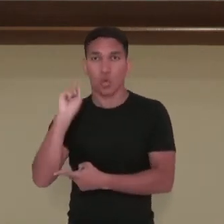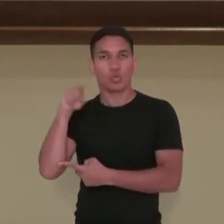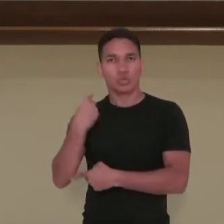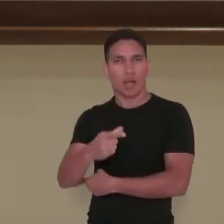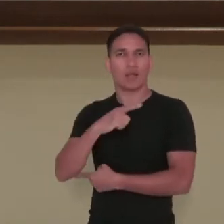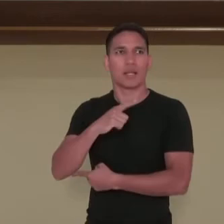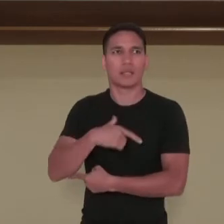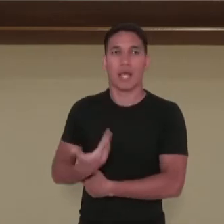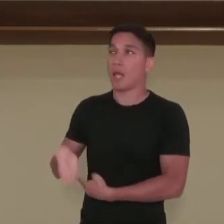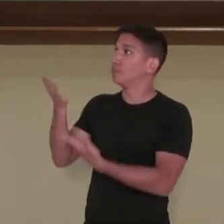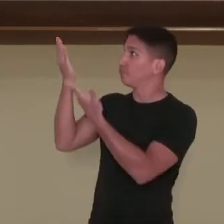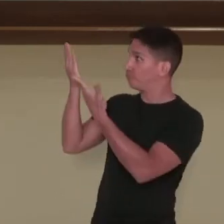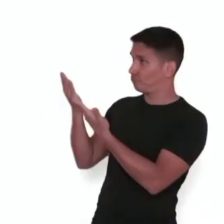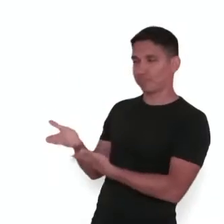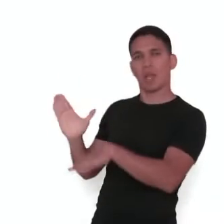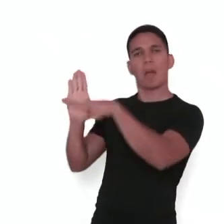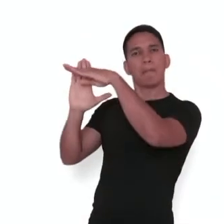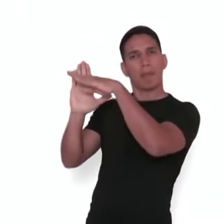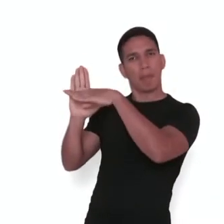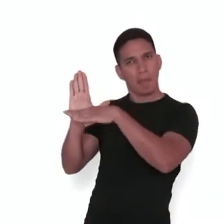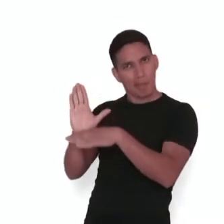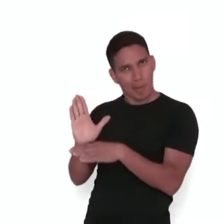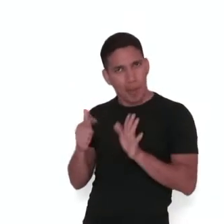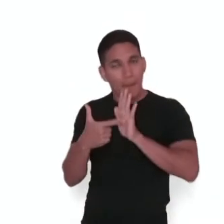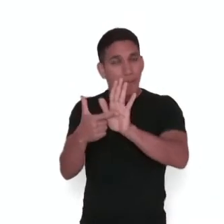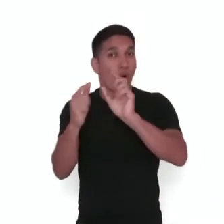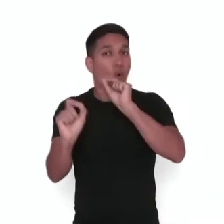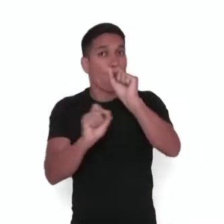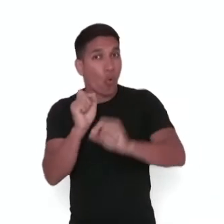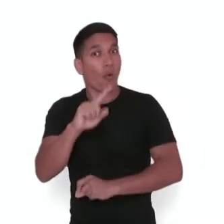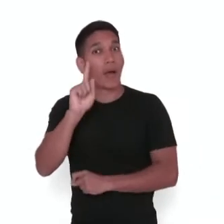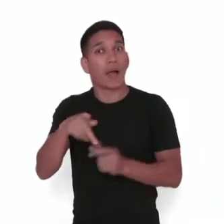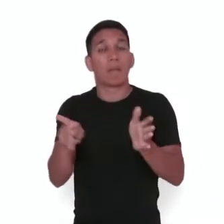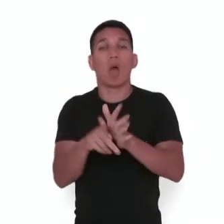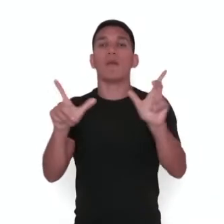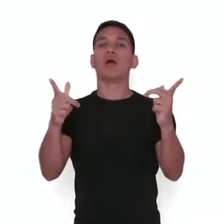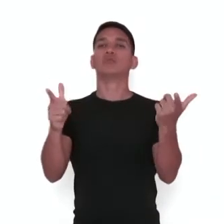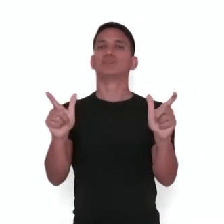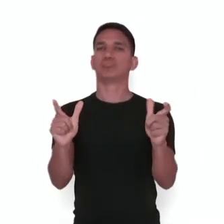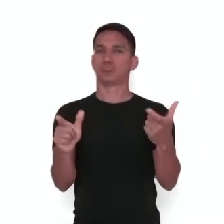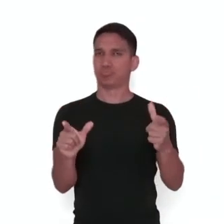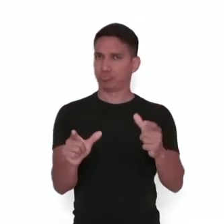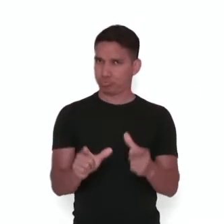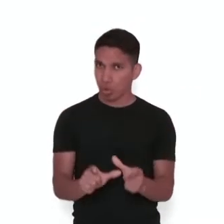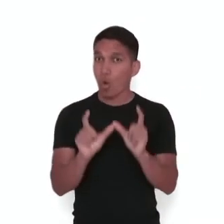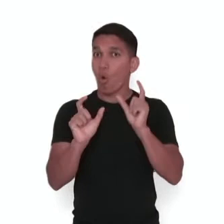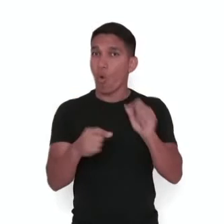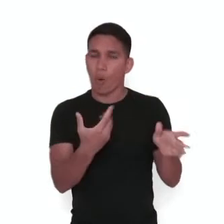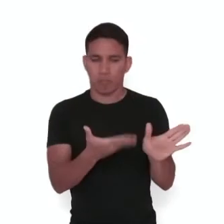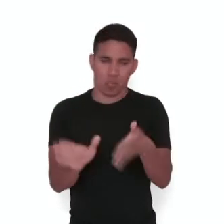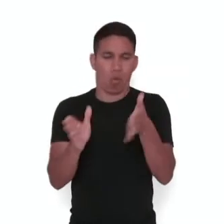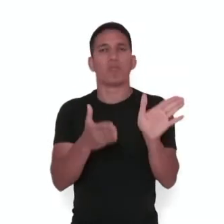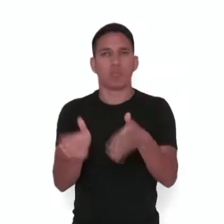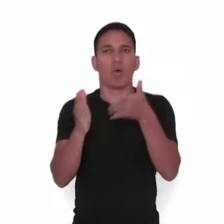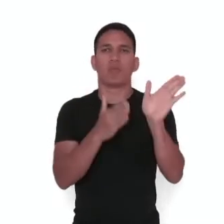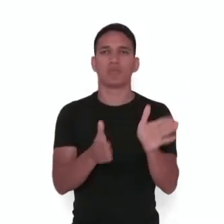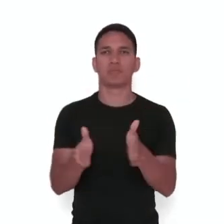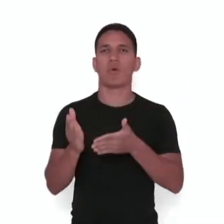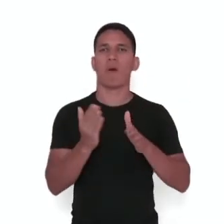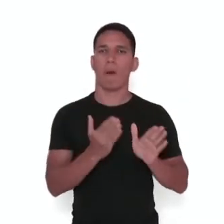teríamos essa adequação, em que nós teríamos uma diminuição da produção,